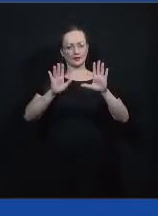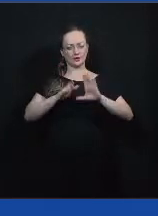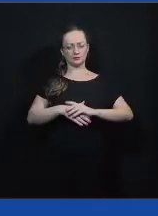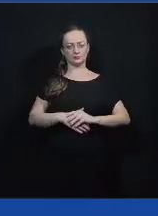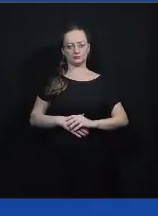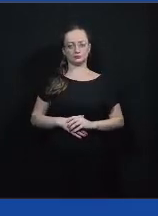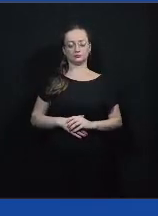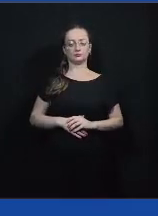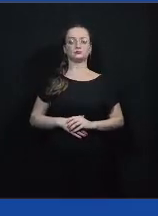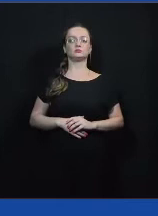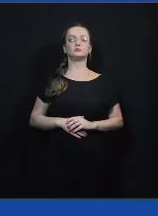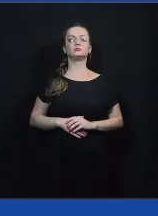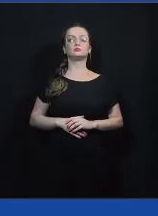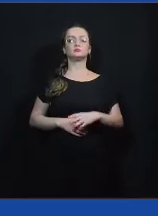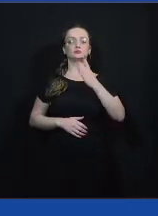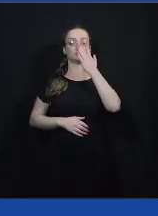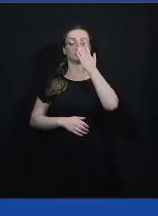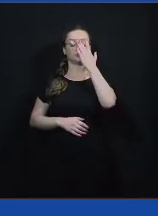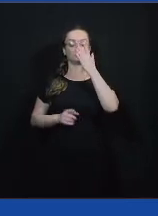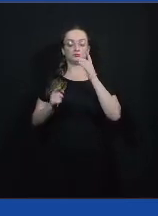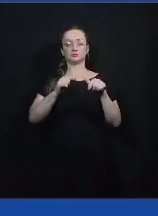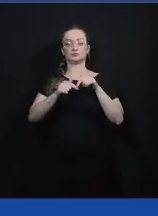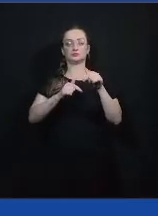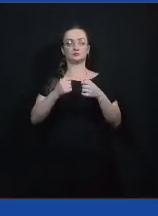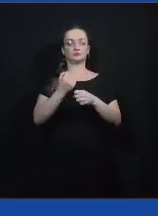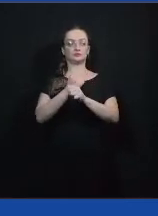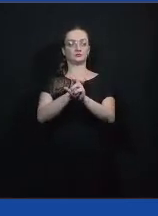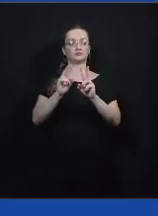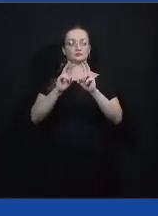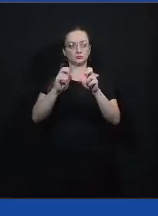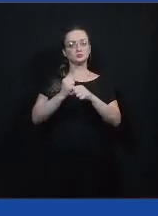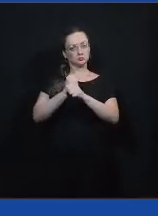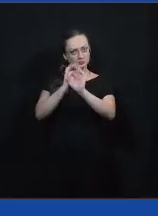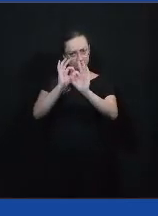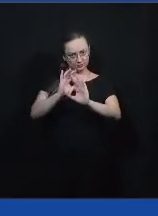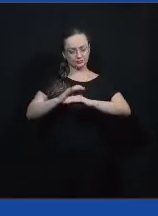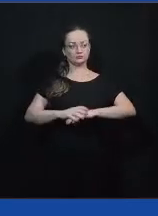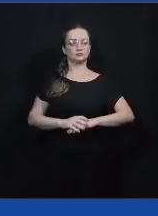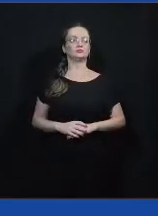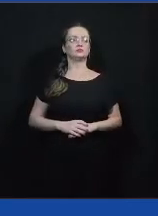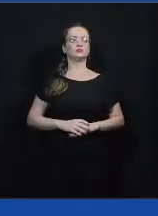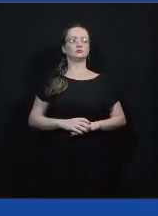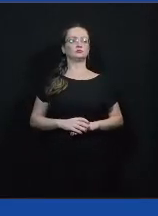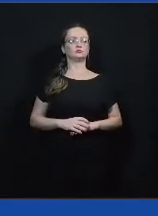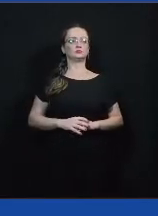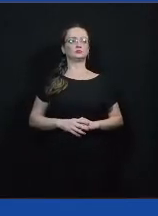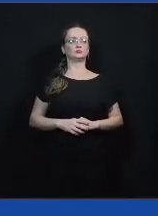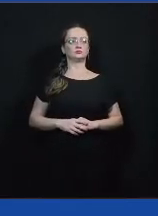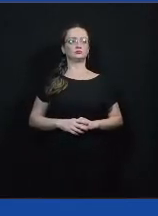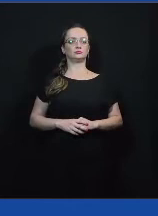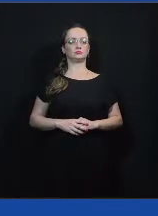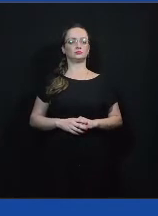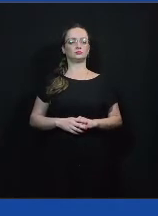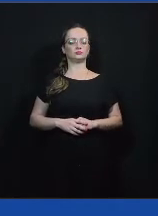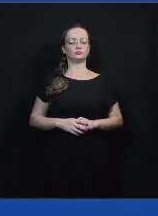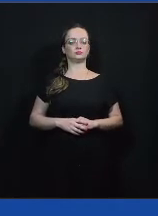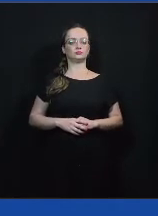aqui o quilo do trabalho escravo era com relação à escravidão Ah então tá bom